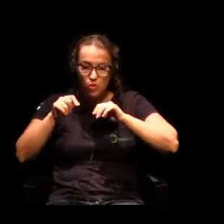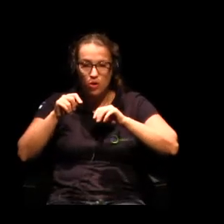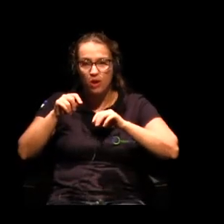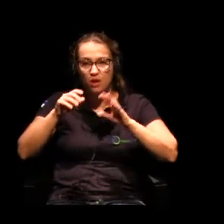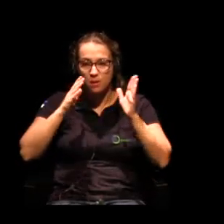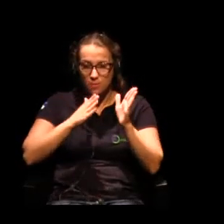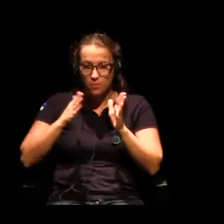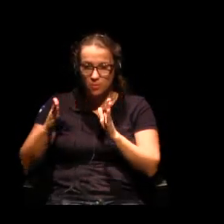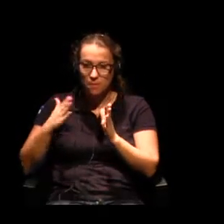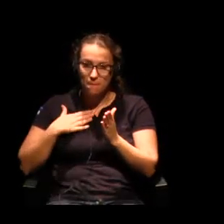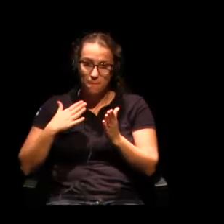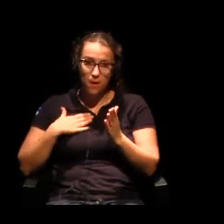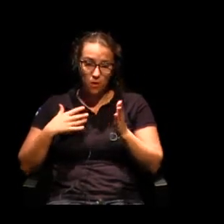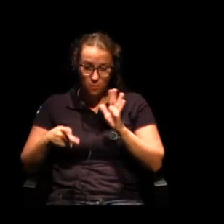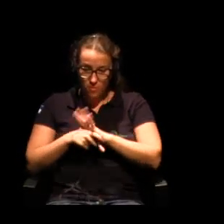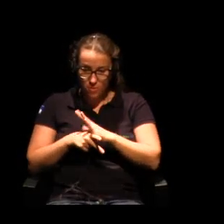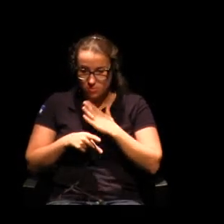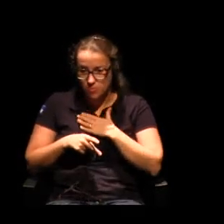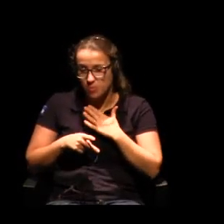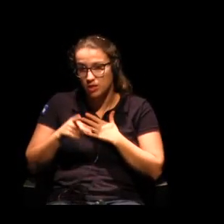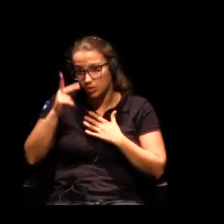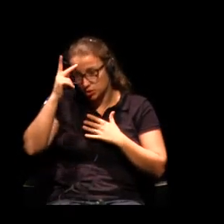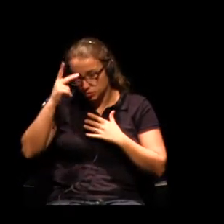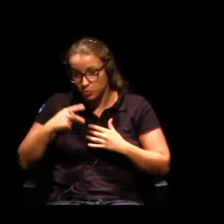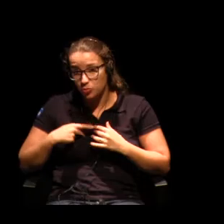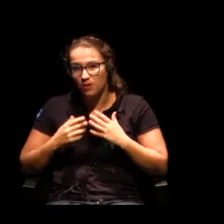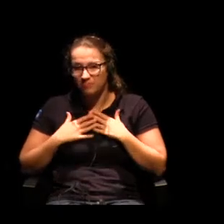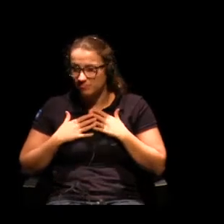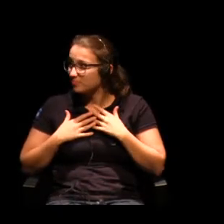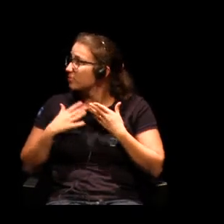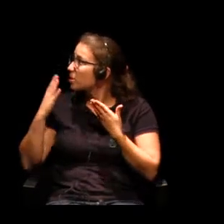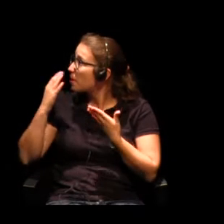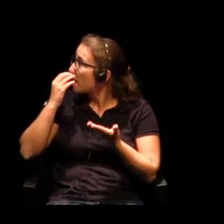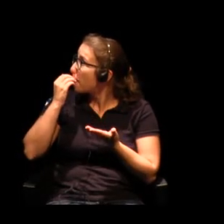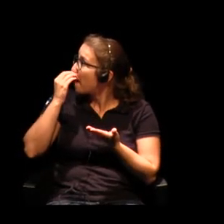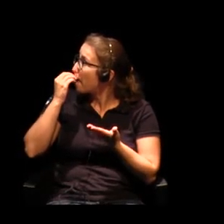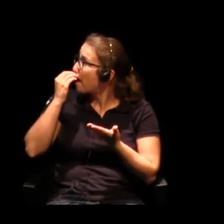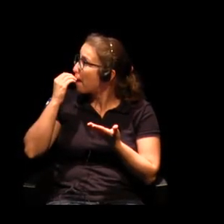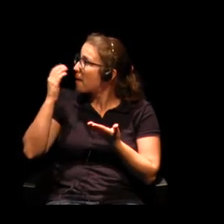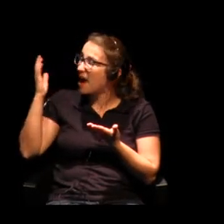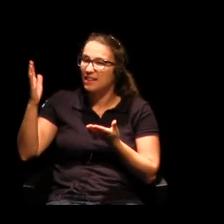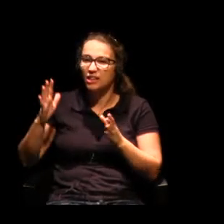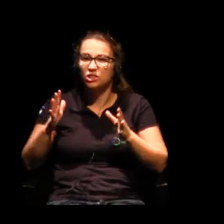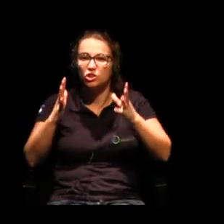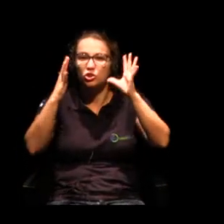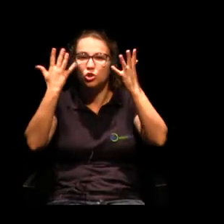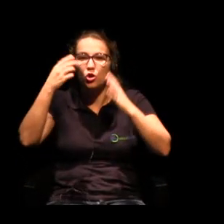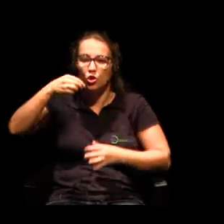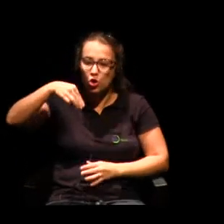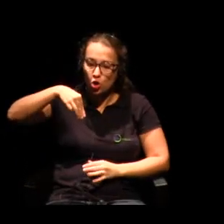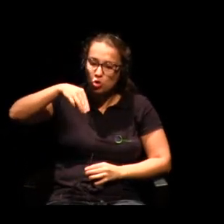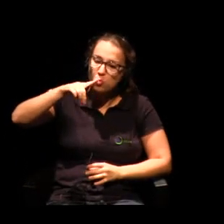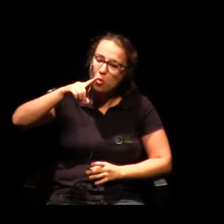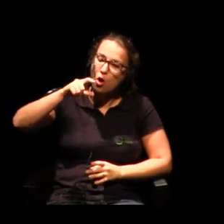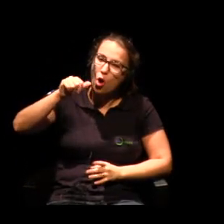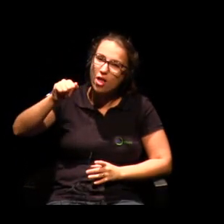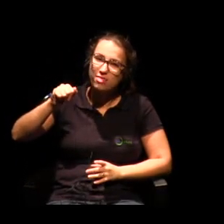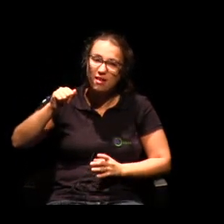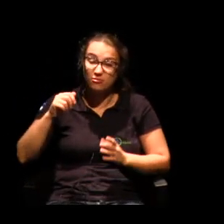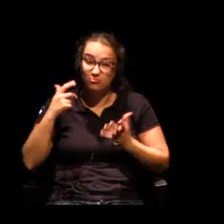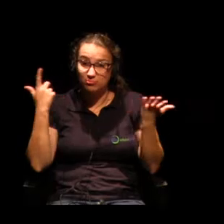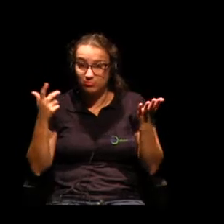uma escolha de programação se você entrar no seu próprio quiosque, um quiosque individual. Aqui está sendo um